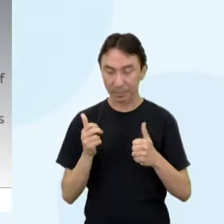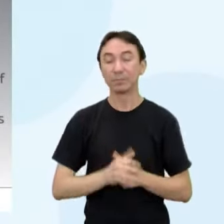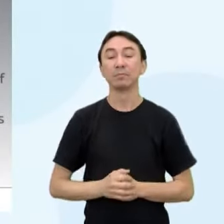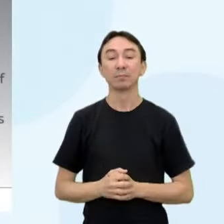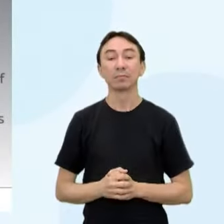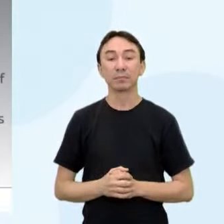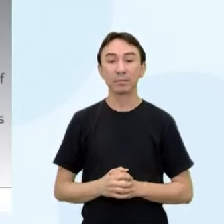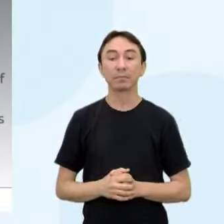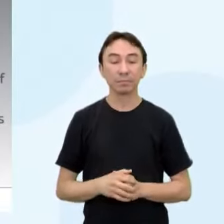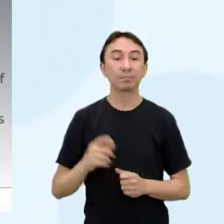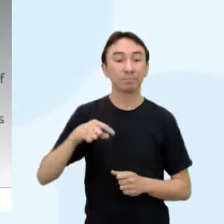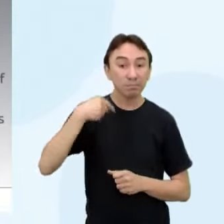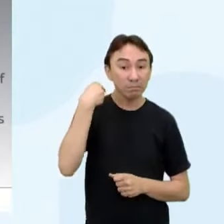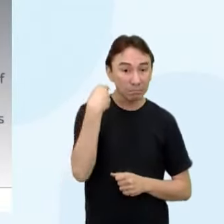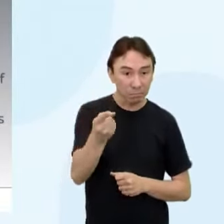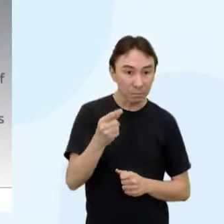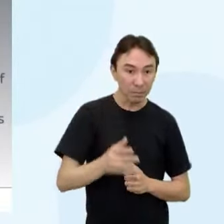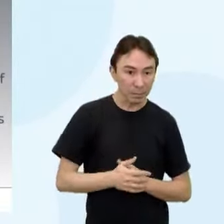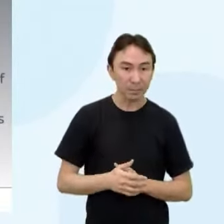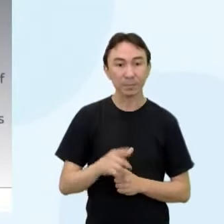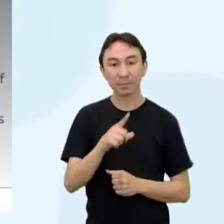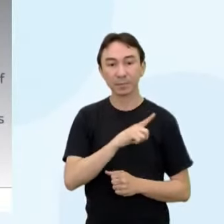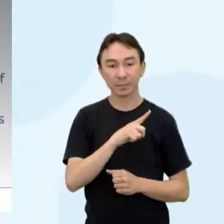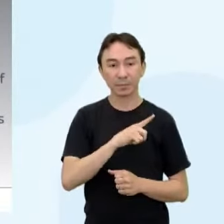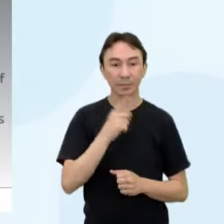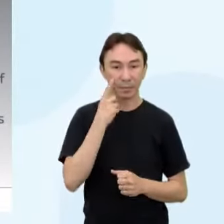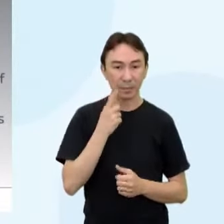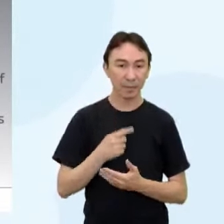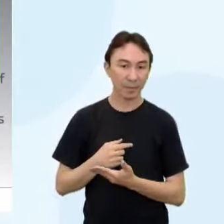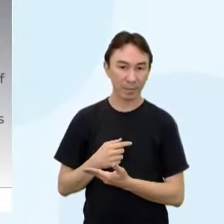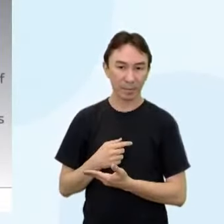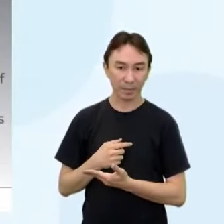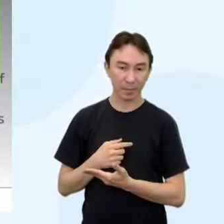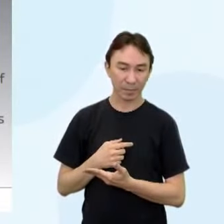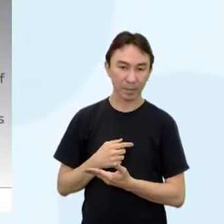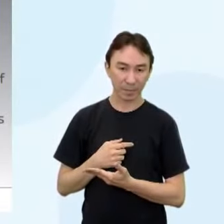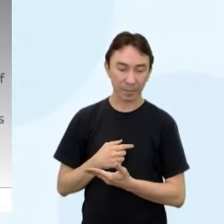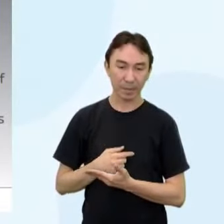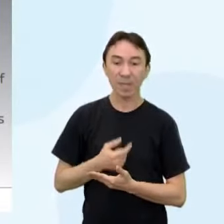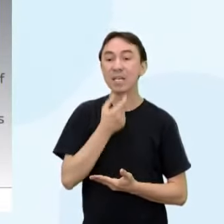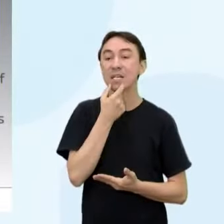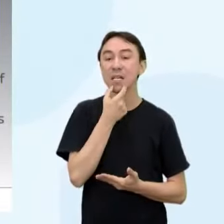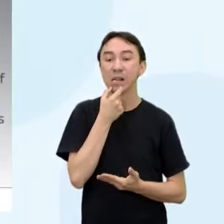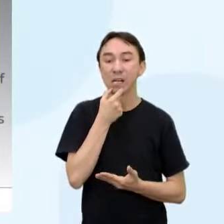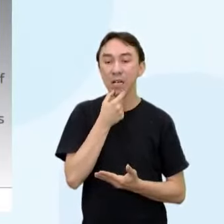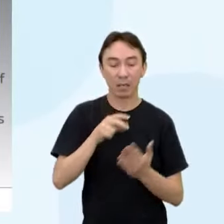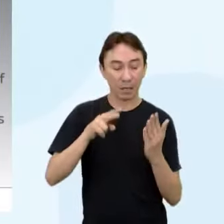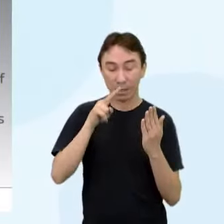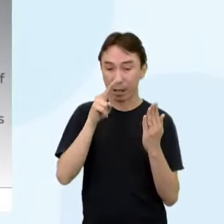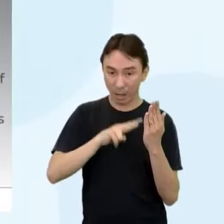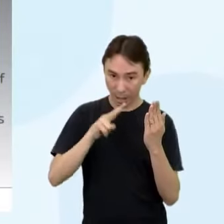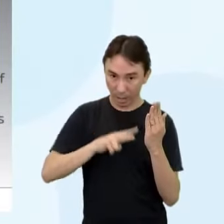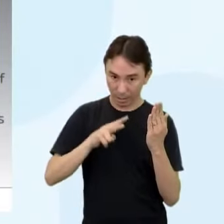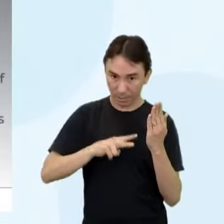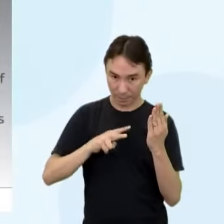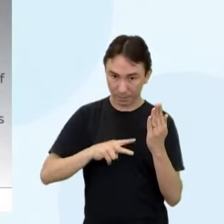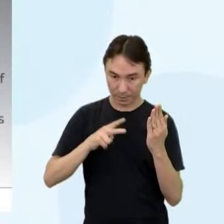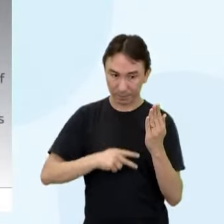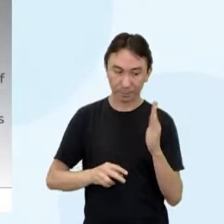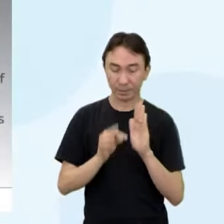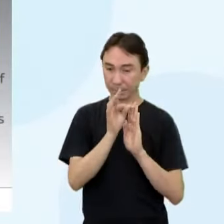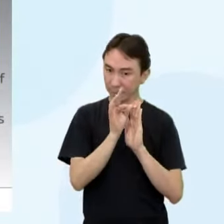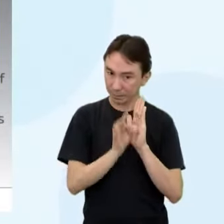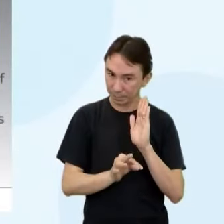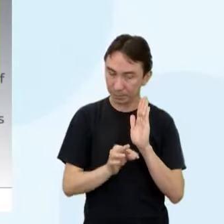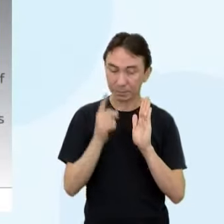Então, vamos lá para a próxima, e a gente tem in the 90s, scientists started